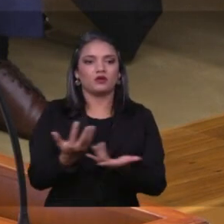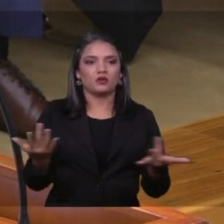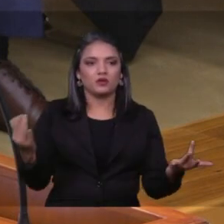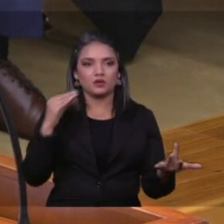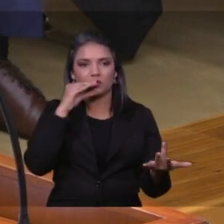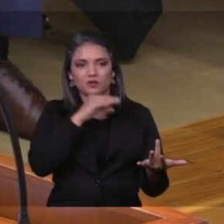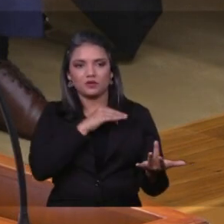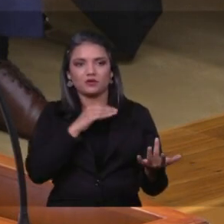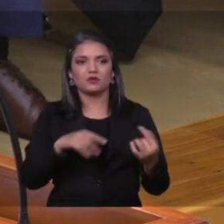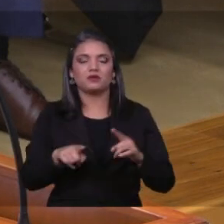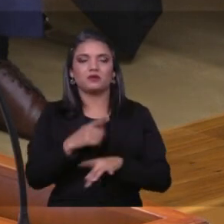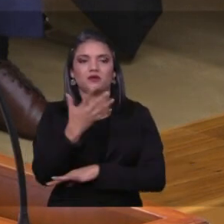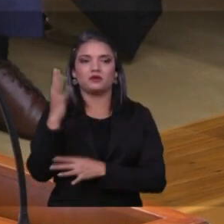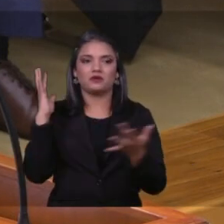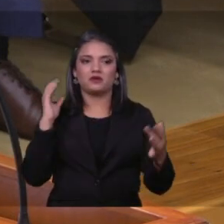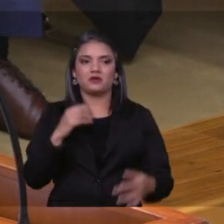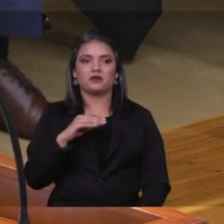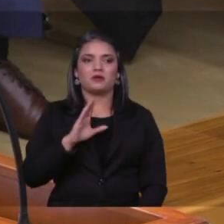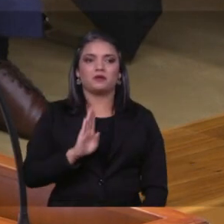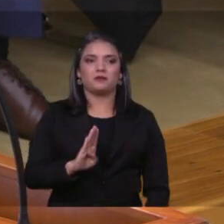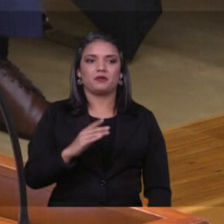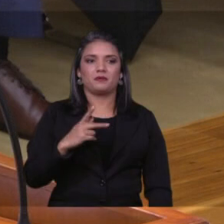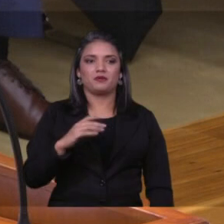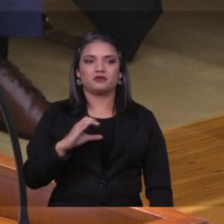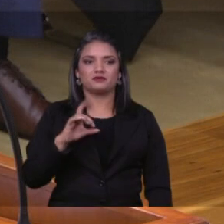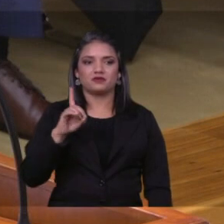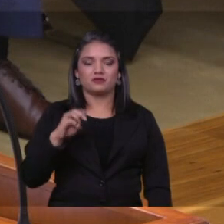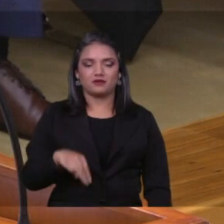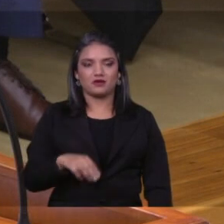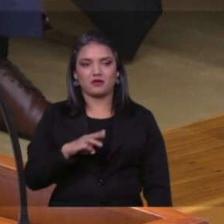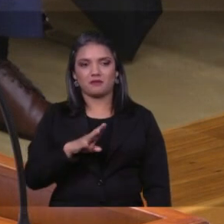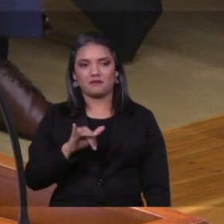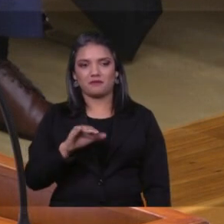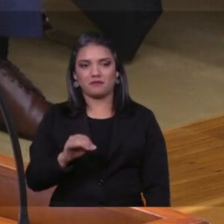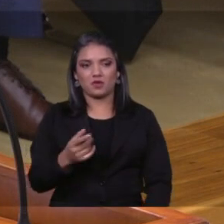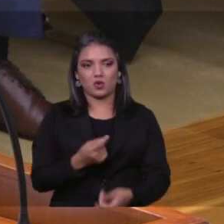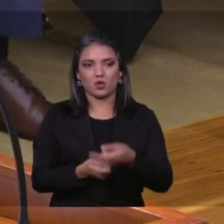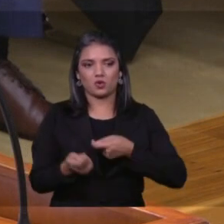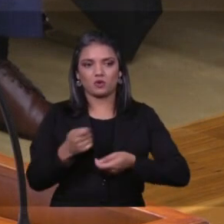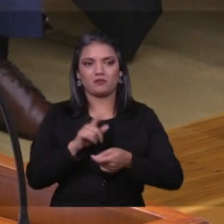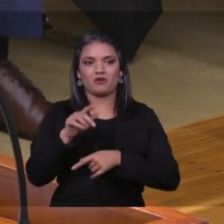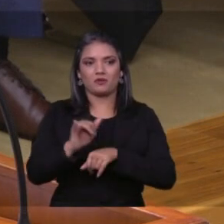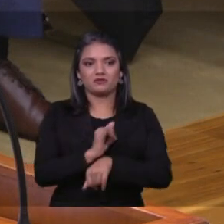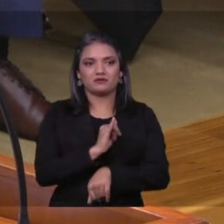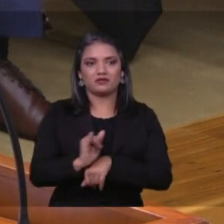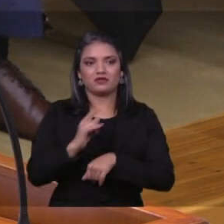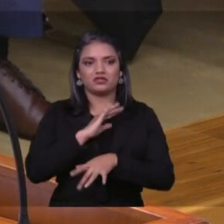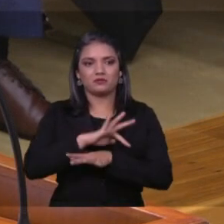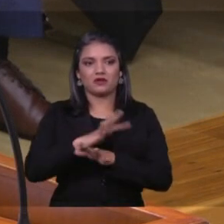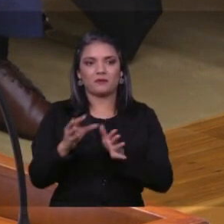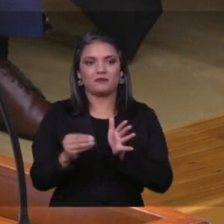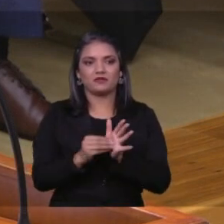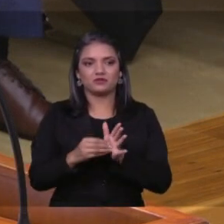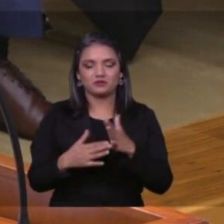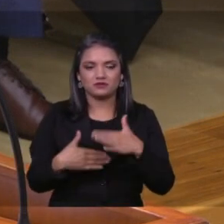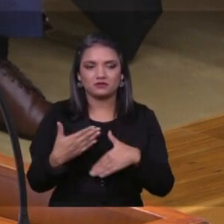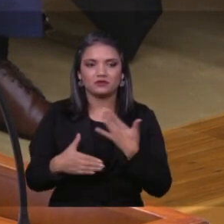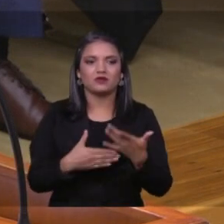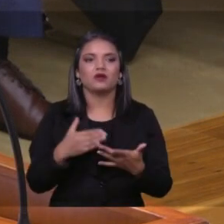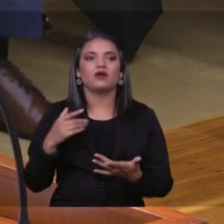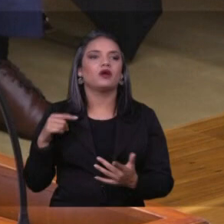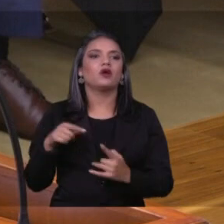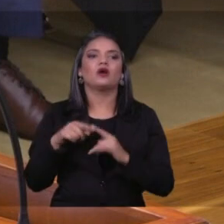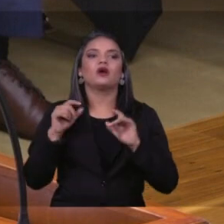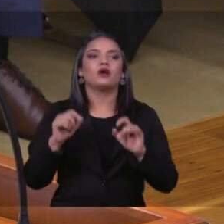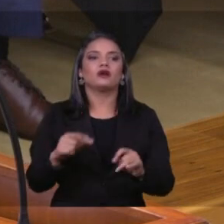No PPCDAM, a bioeconomia é percebida como estratégica para o desenvolvimento na Amazônia. Por meio dela, se busca reduzir a dependência